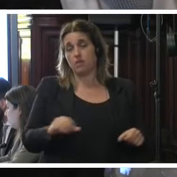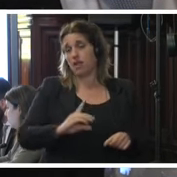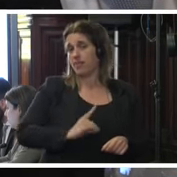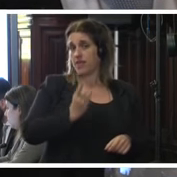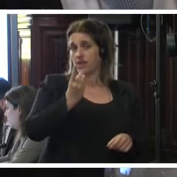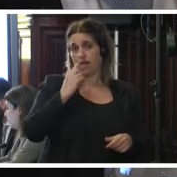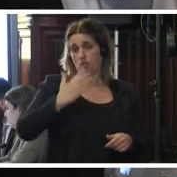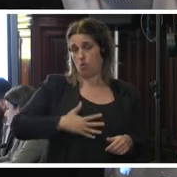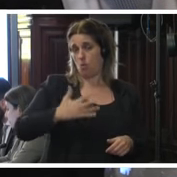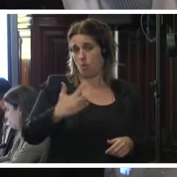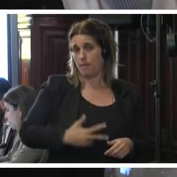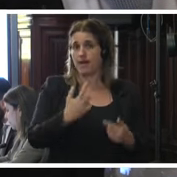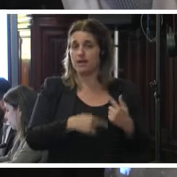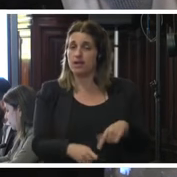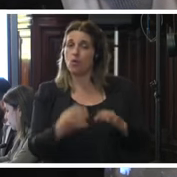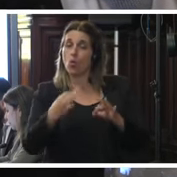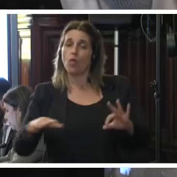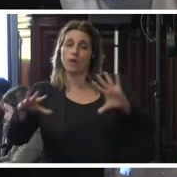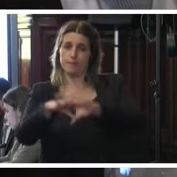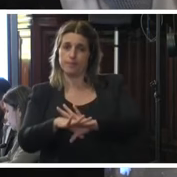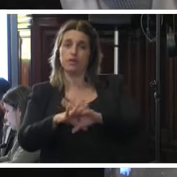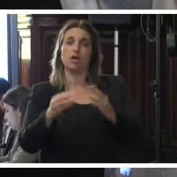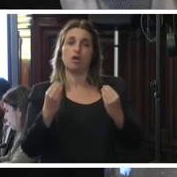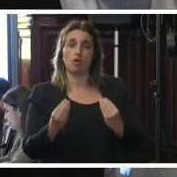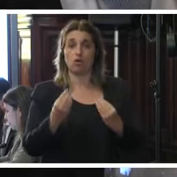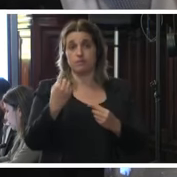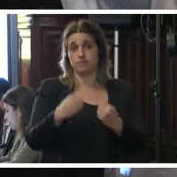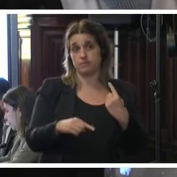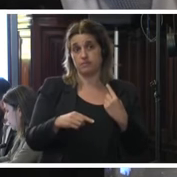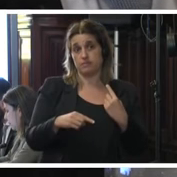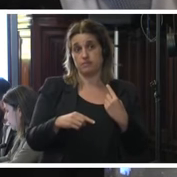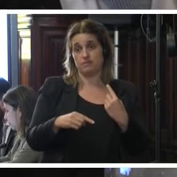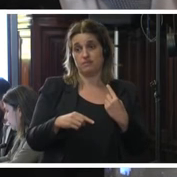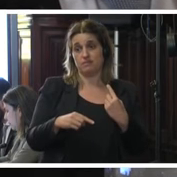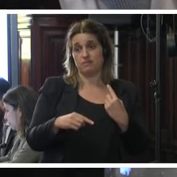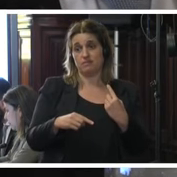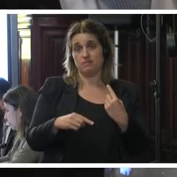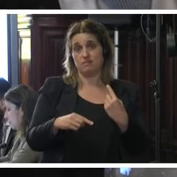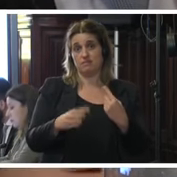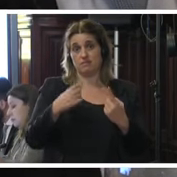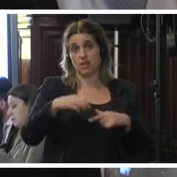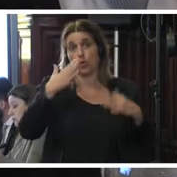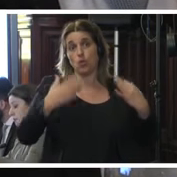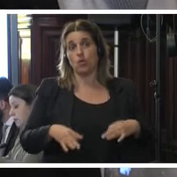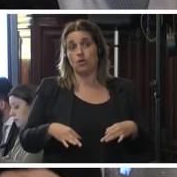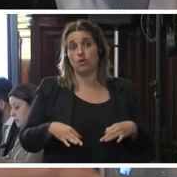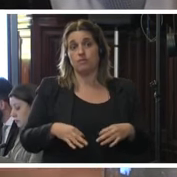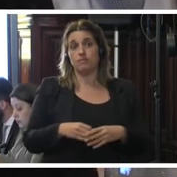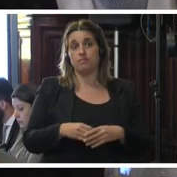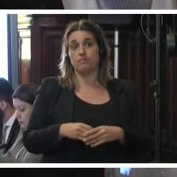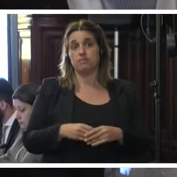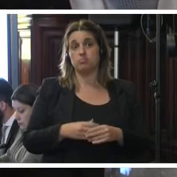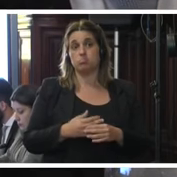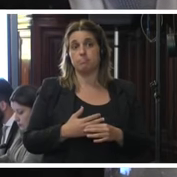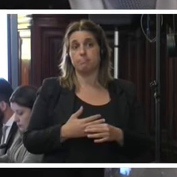cidadã. Outros princípios que merecem destaque são a integração, cooperação e colaboração entre as instituições